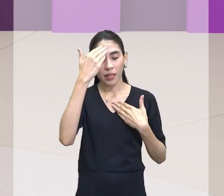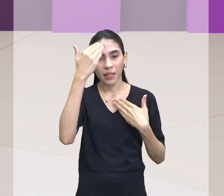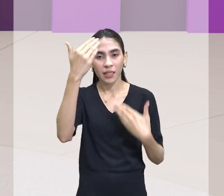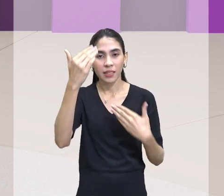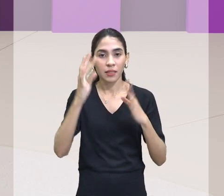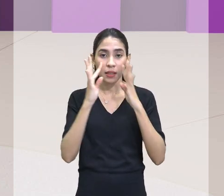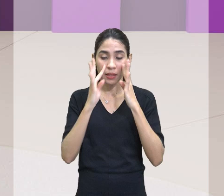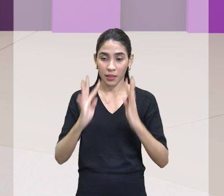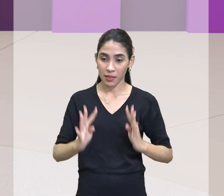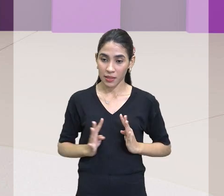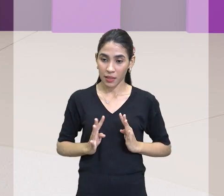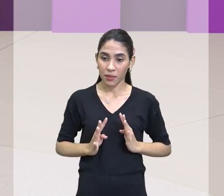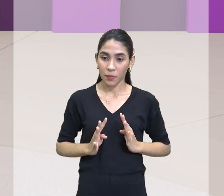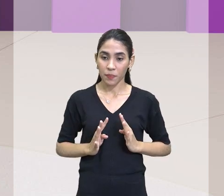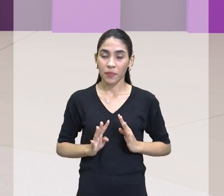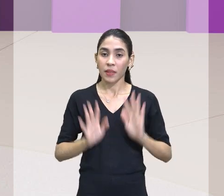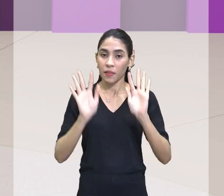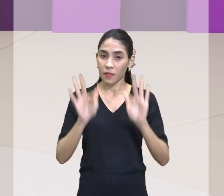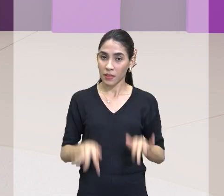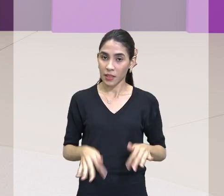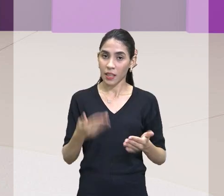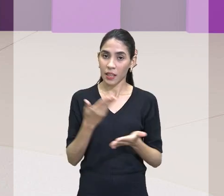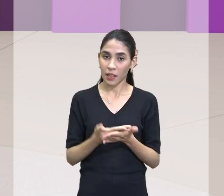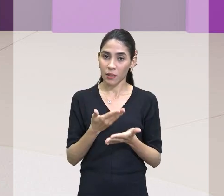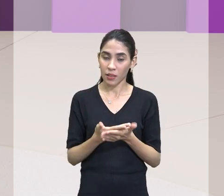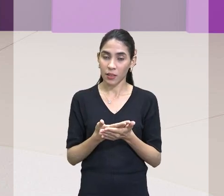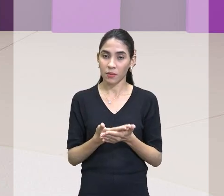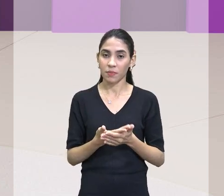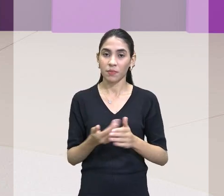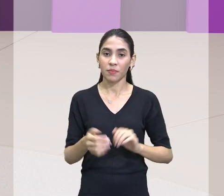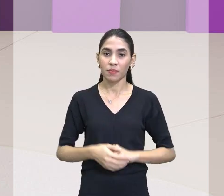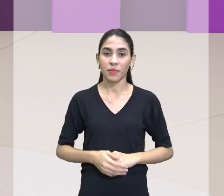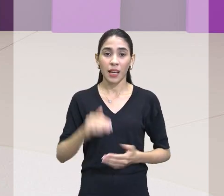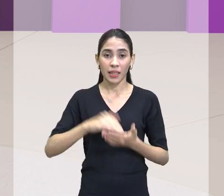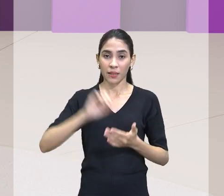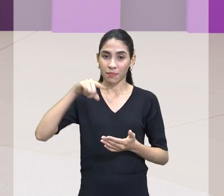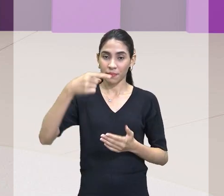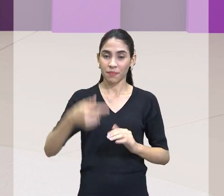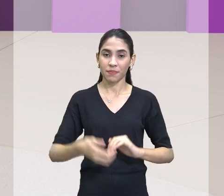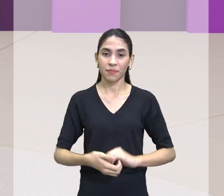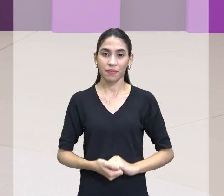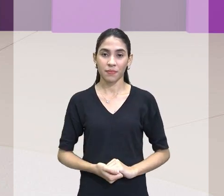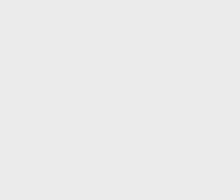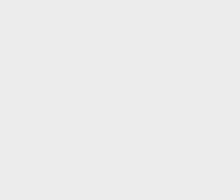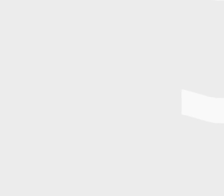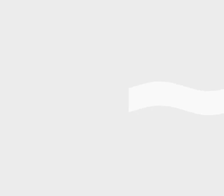muito a atenção e nós vamos finalizar a nossa aula por aqui. Até a próxima!